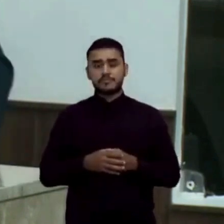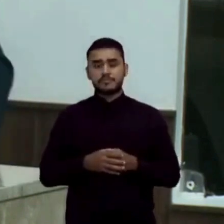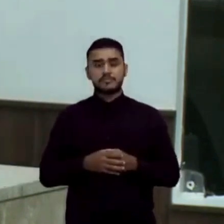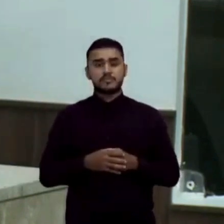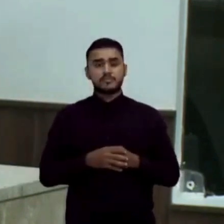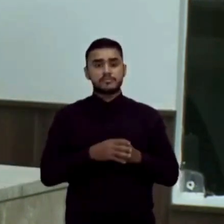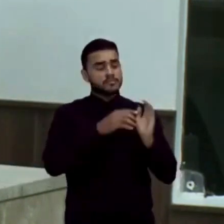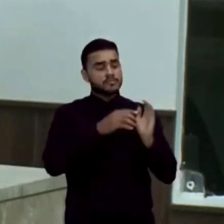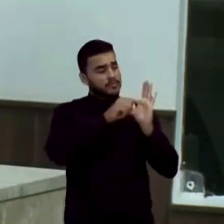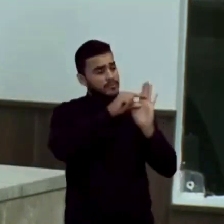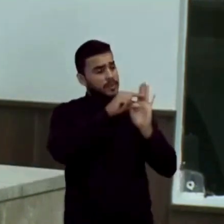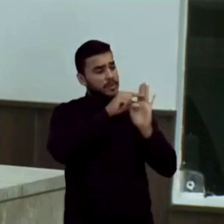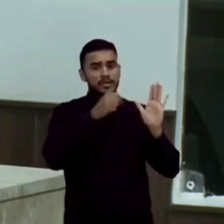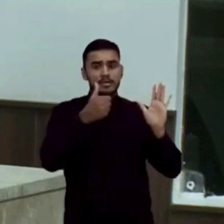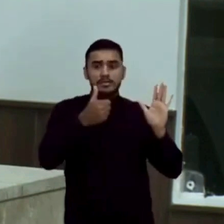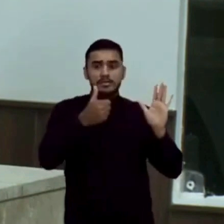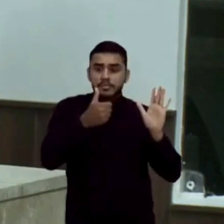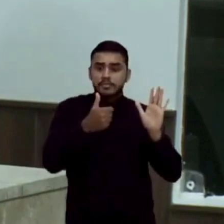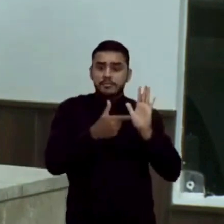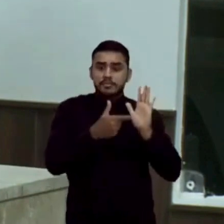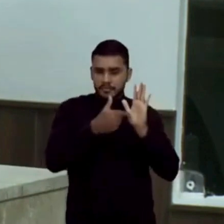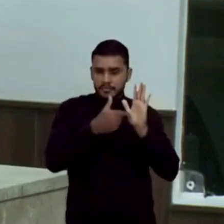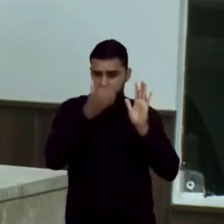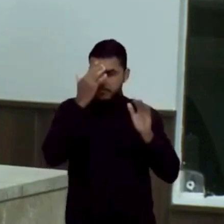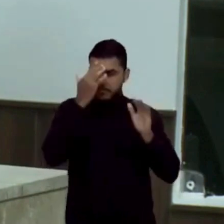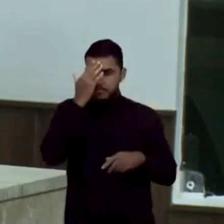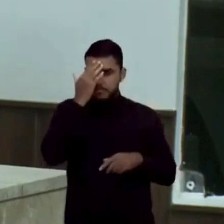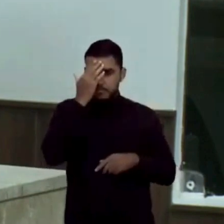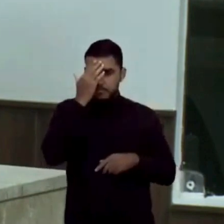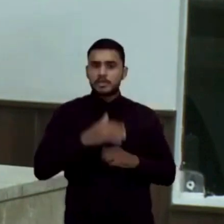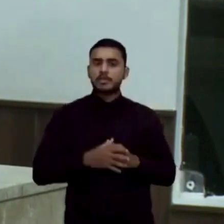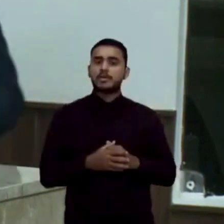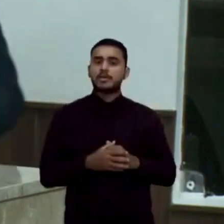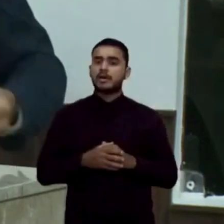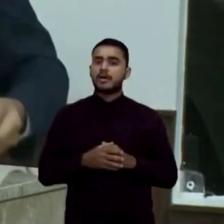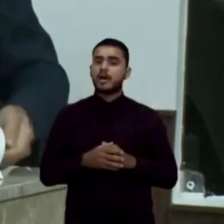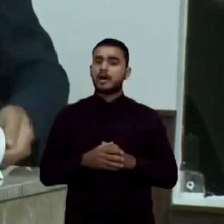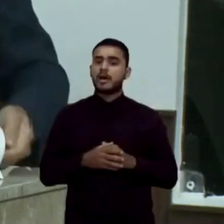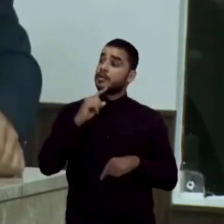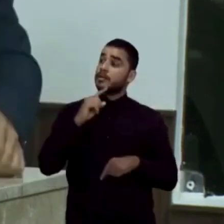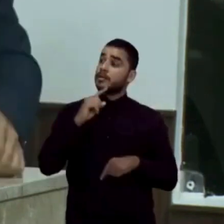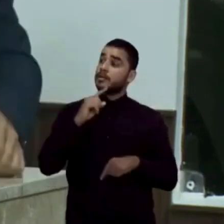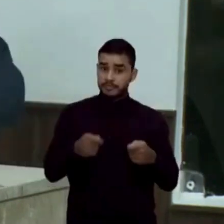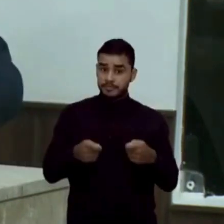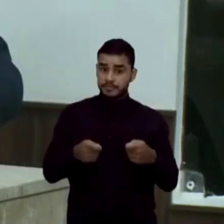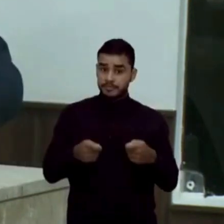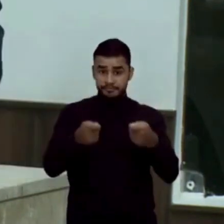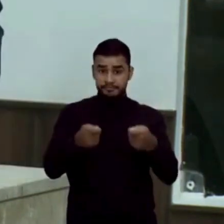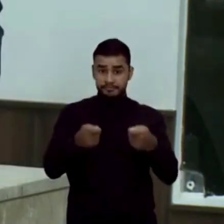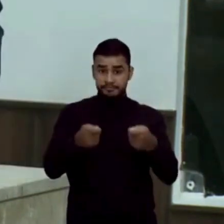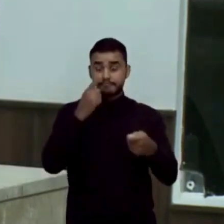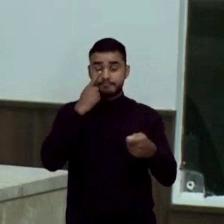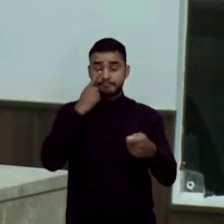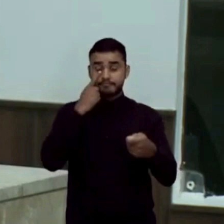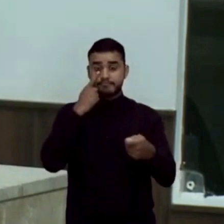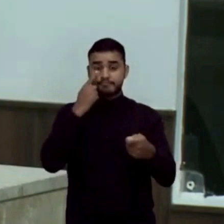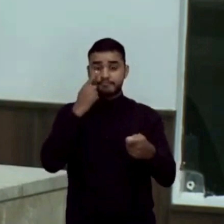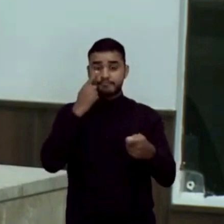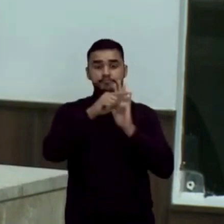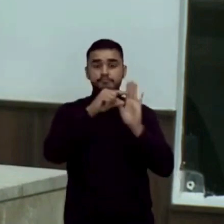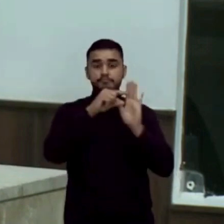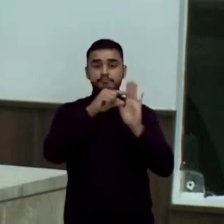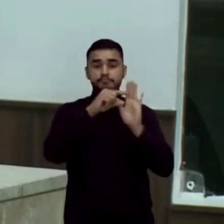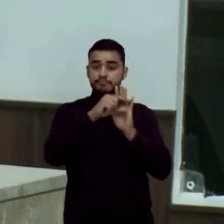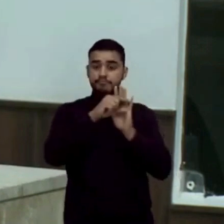Aí se você pegar no encaminhamento da mensagem prefeitural, logo no início, no primeiro